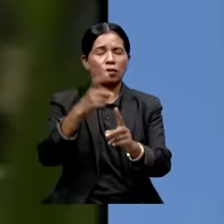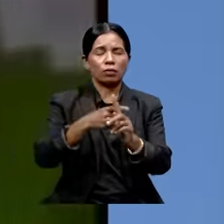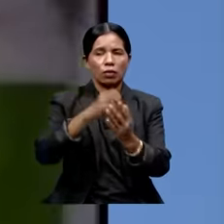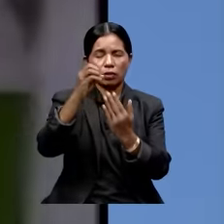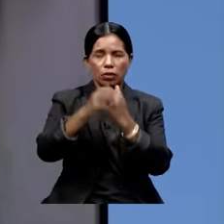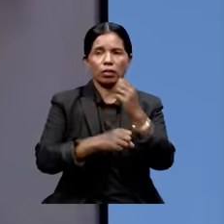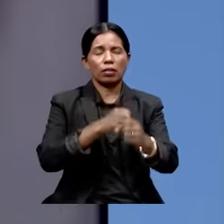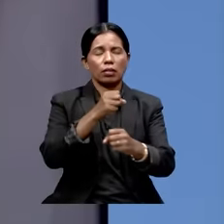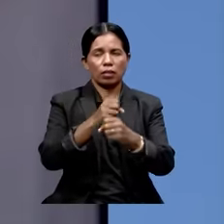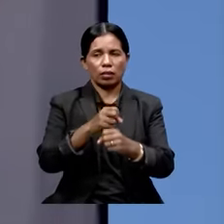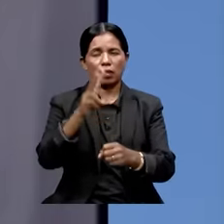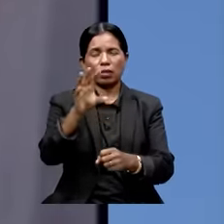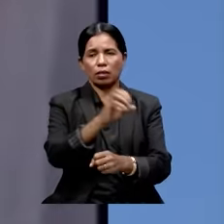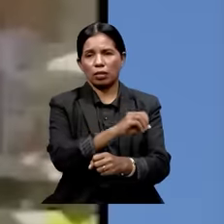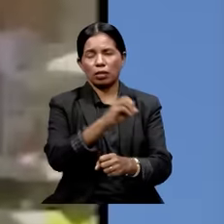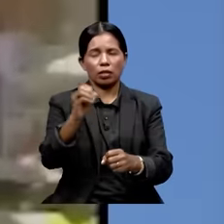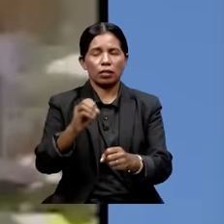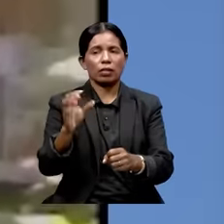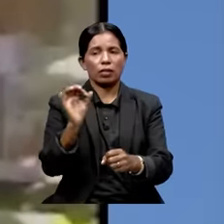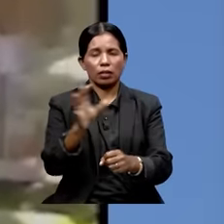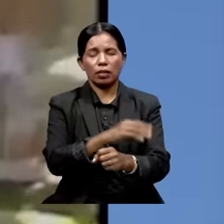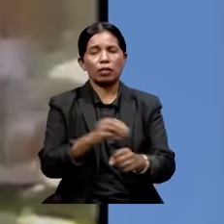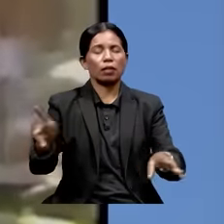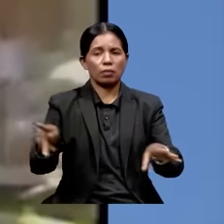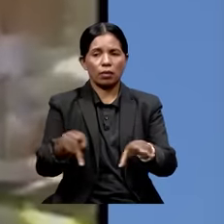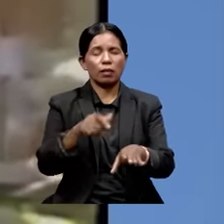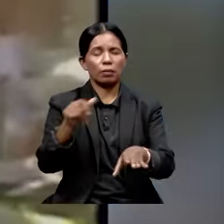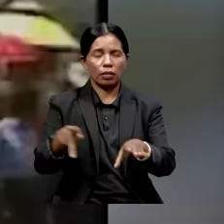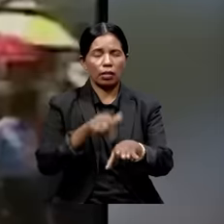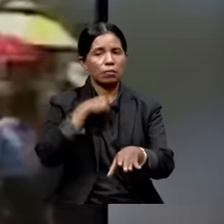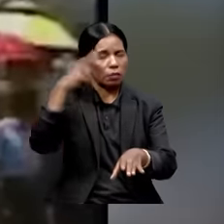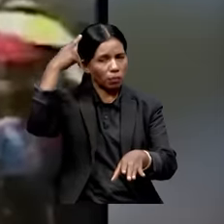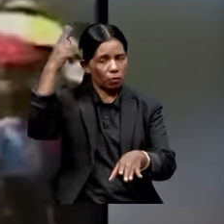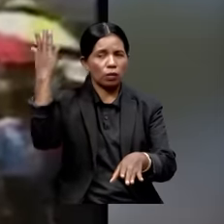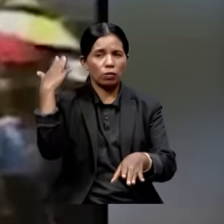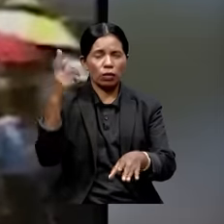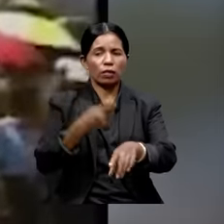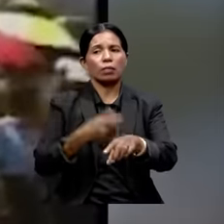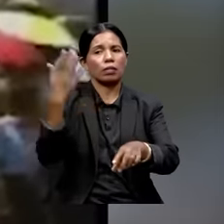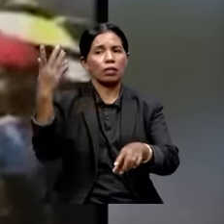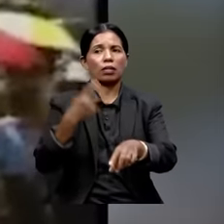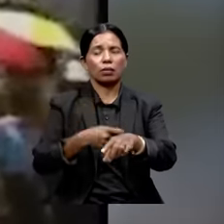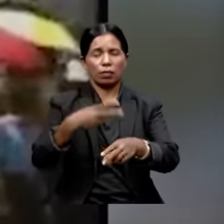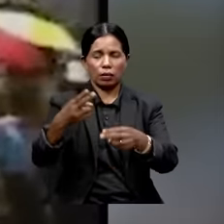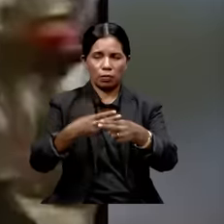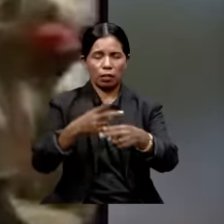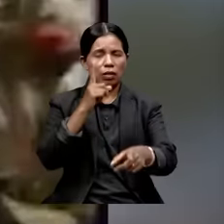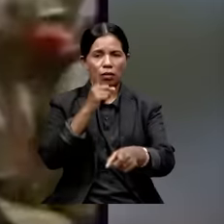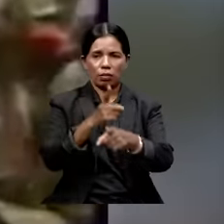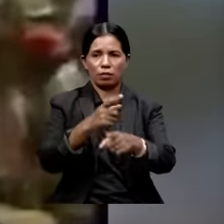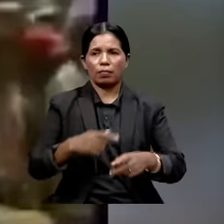a tosia o Alonoresin Sia, mas que presença amo Papa João Paulo II e a tempo neba, o tempo nebeba da Tebes.